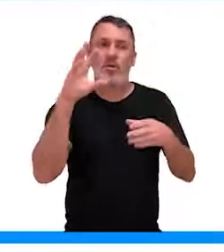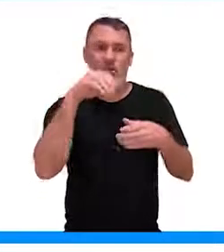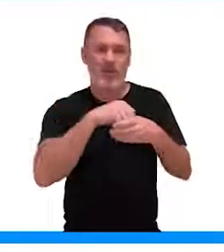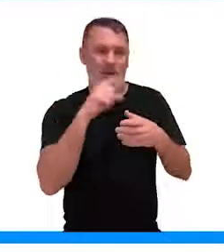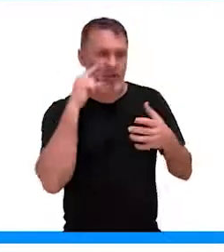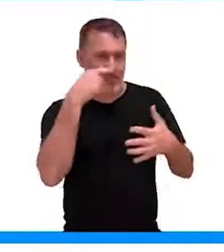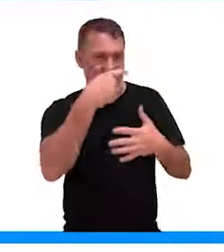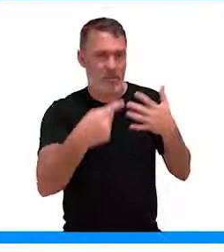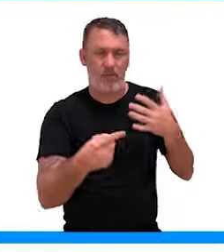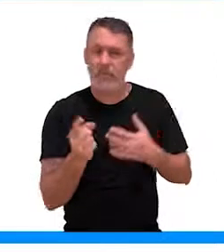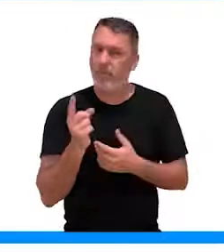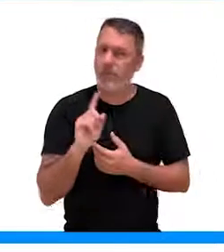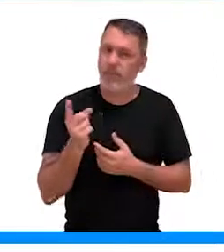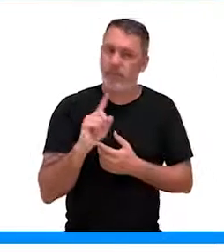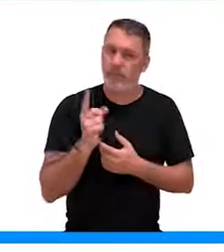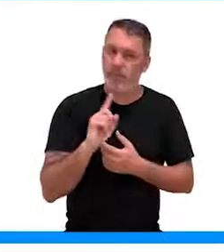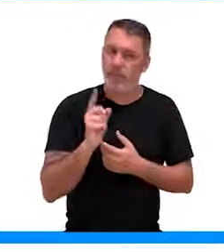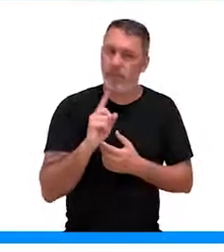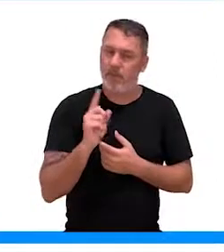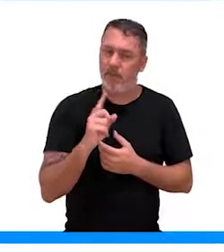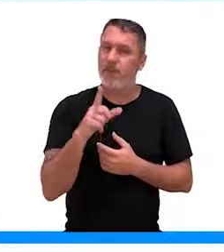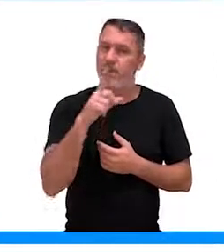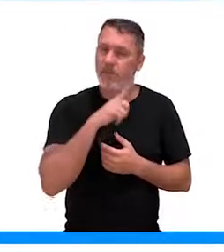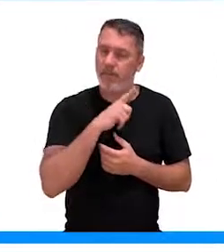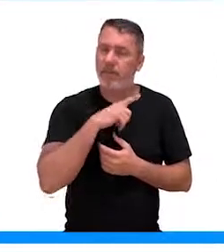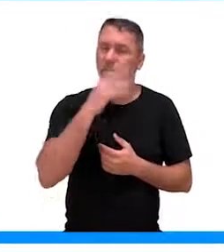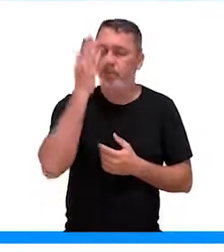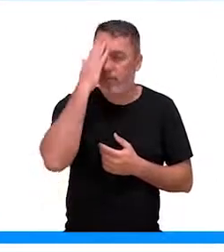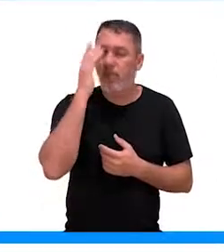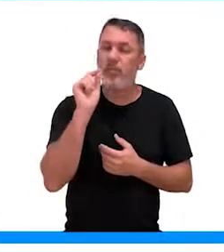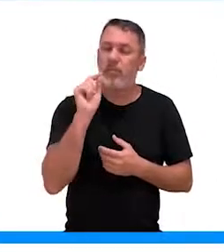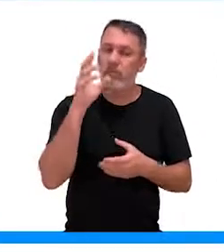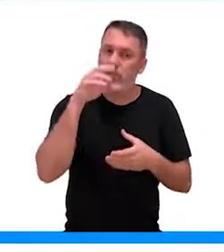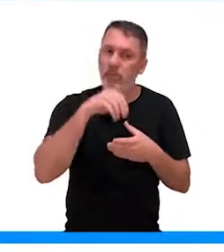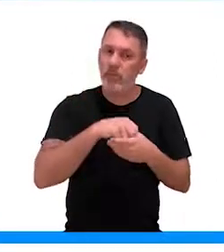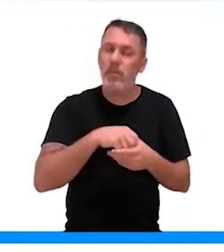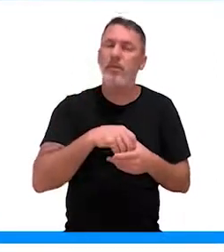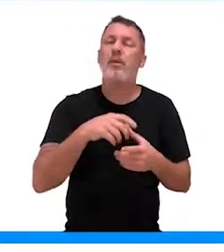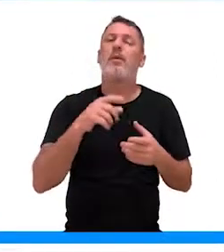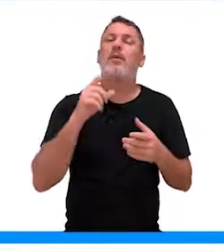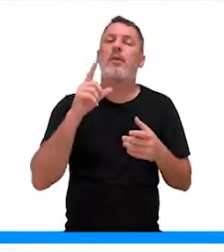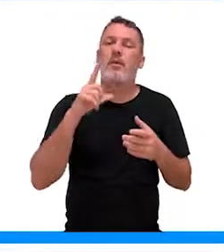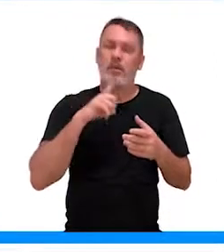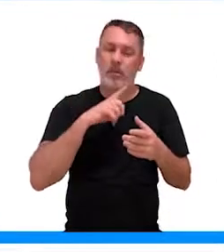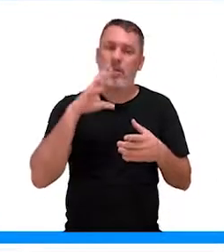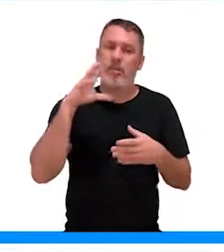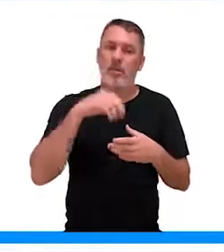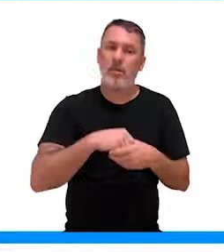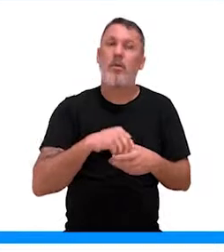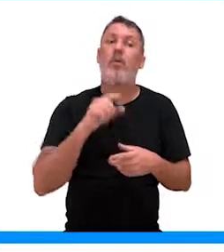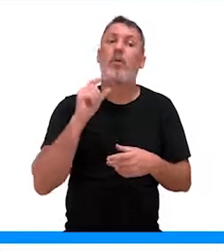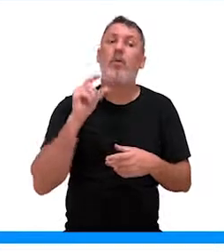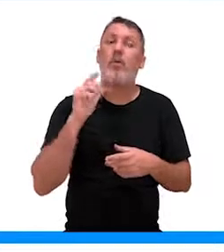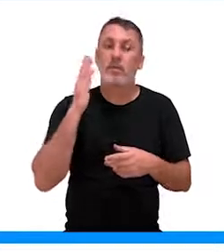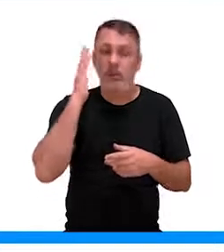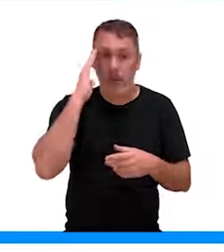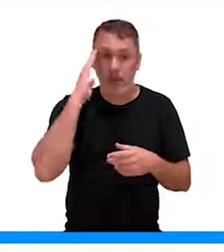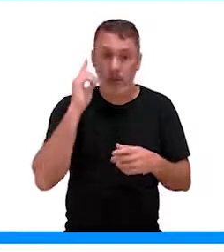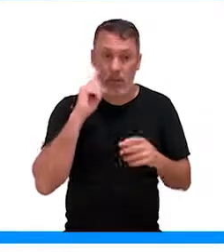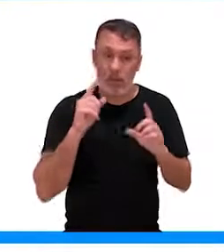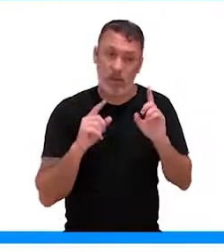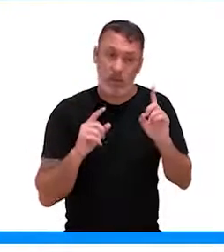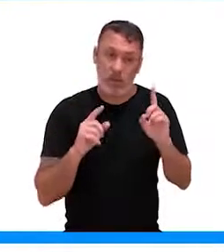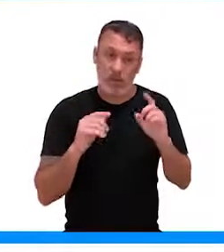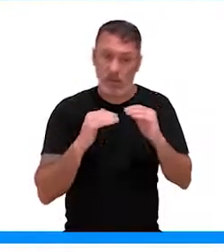aqui considerado, tá? Nós temos aqui a consideração de que, e